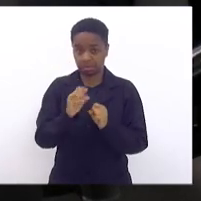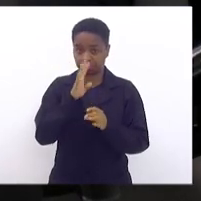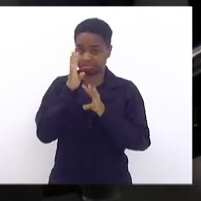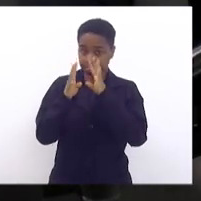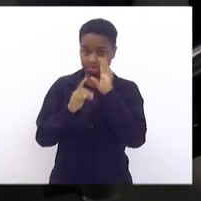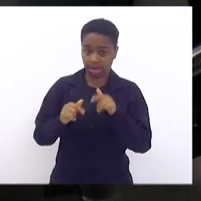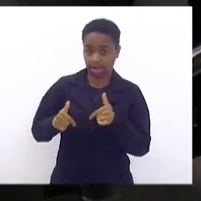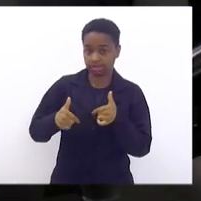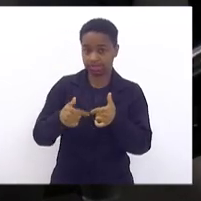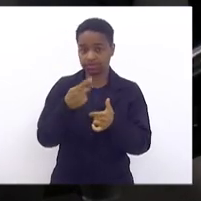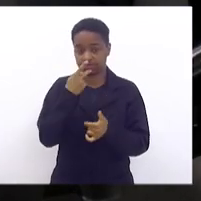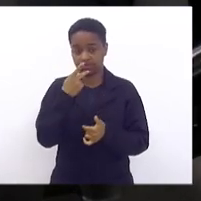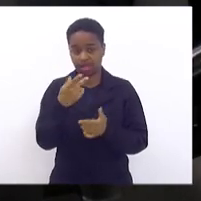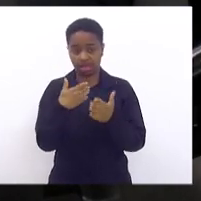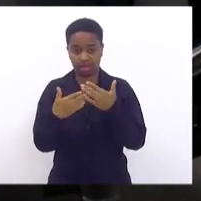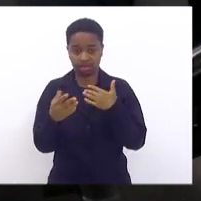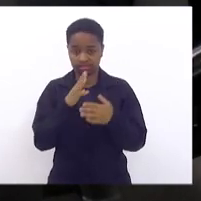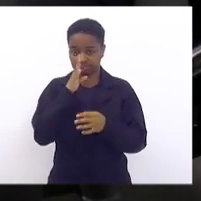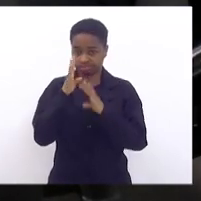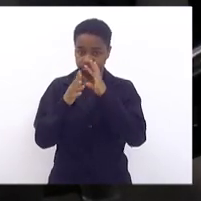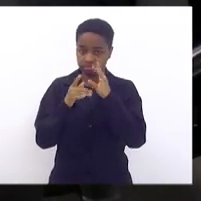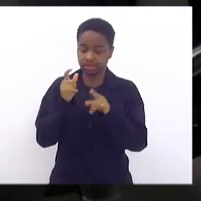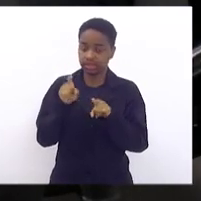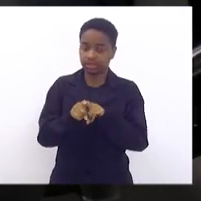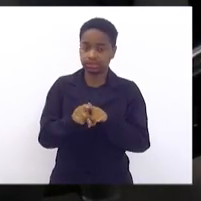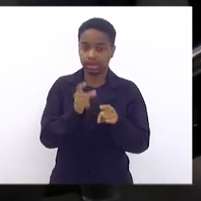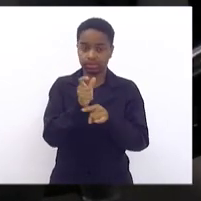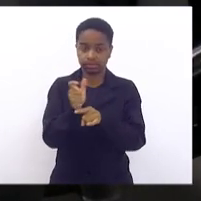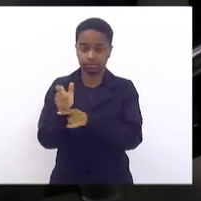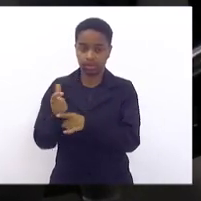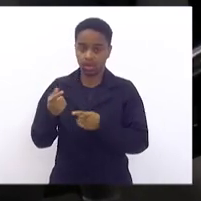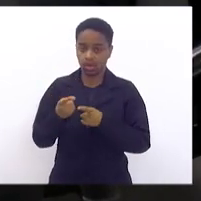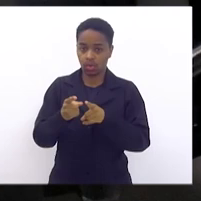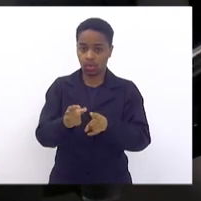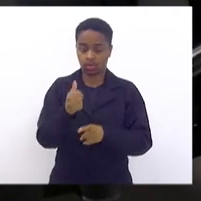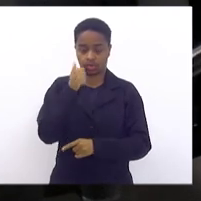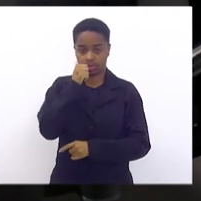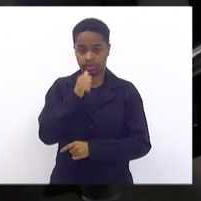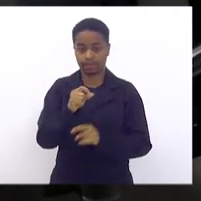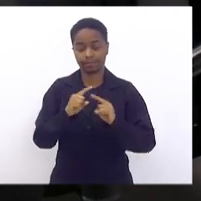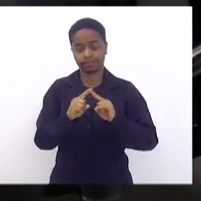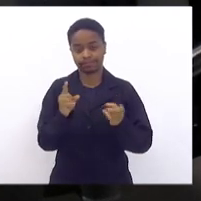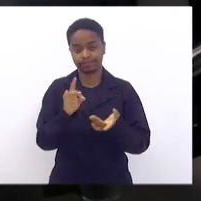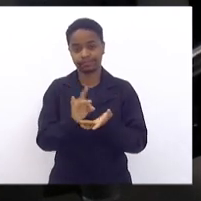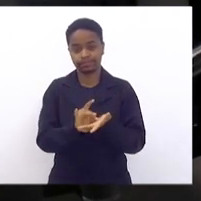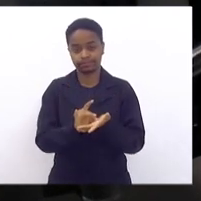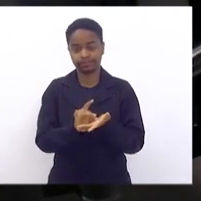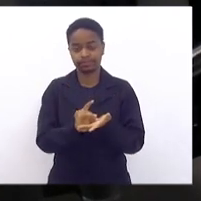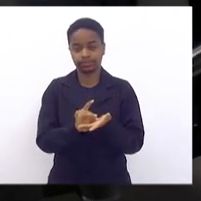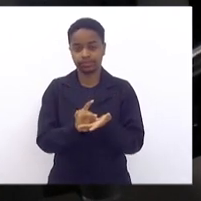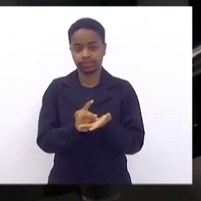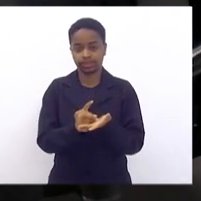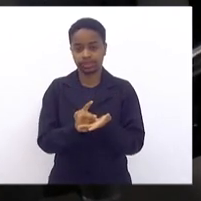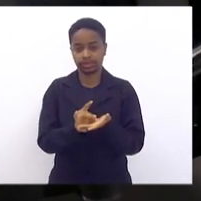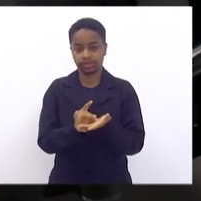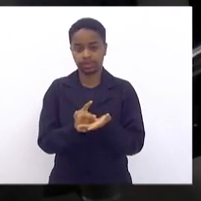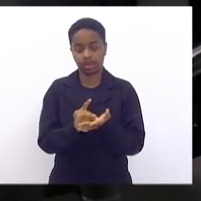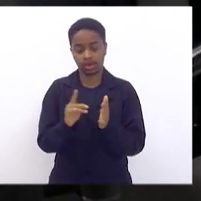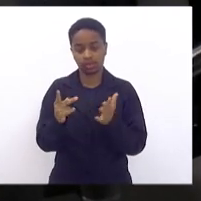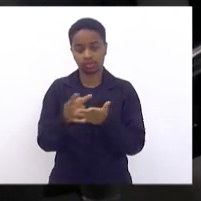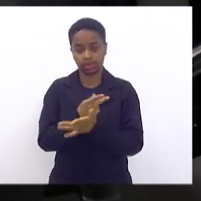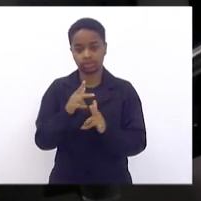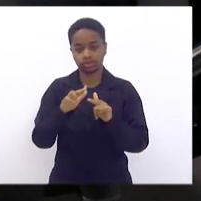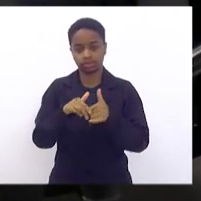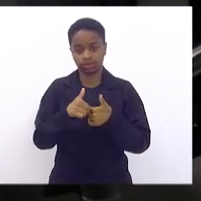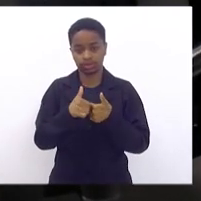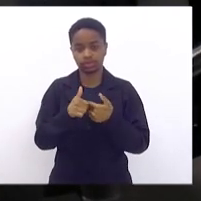ali e falar e agredir, sobretudo mulheres, né? E isso realmente é fruto da misoginia,